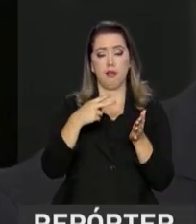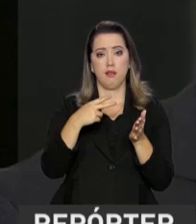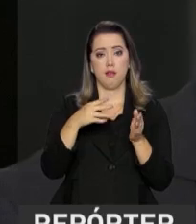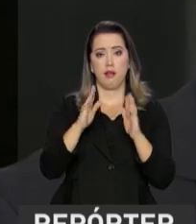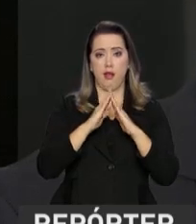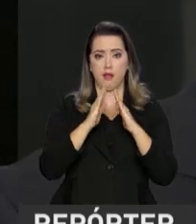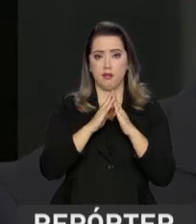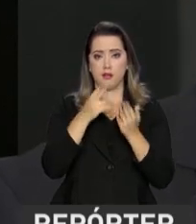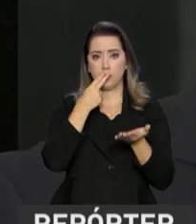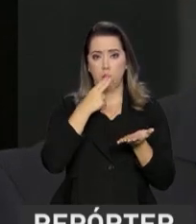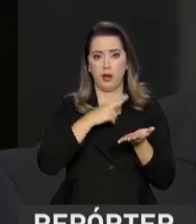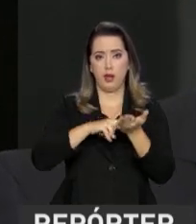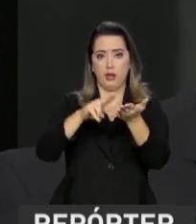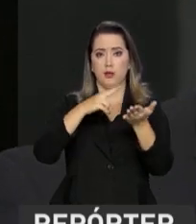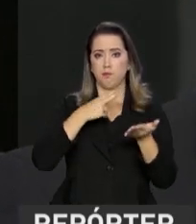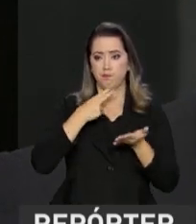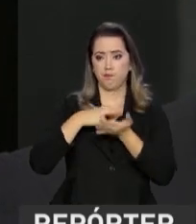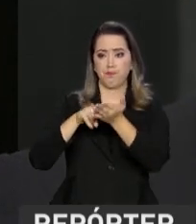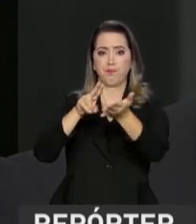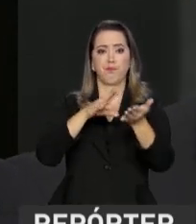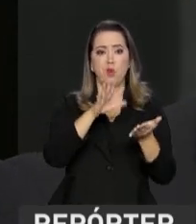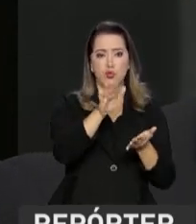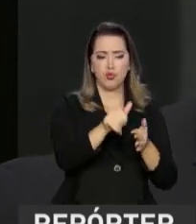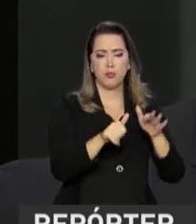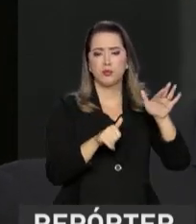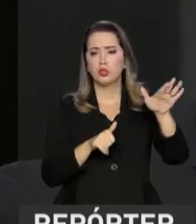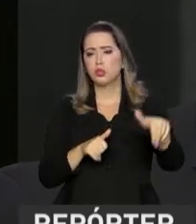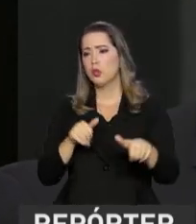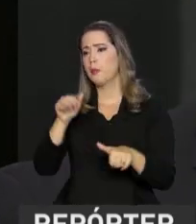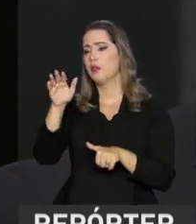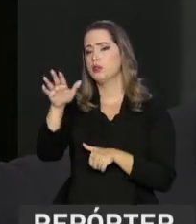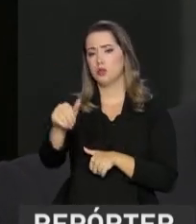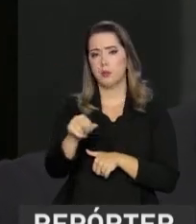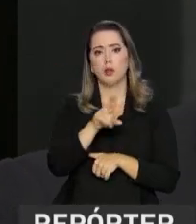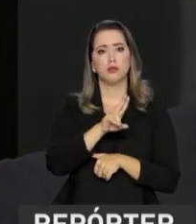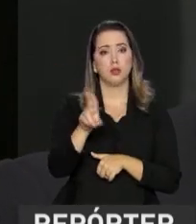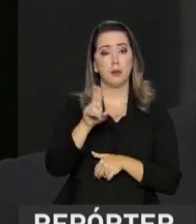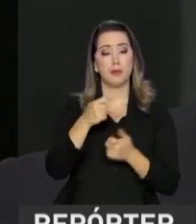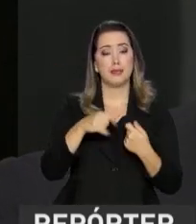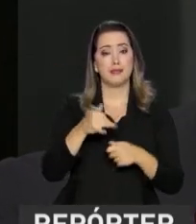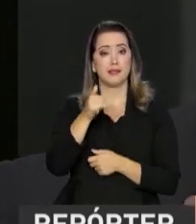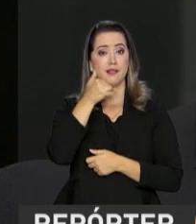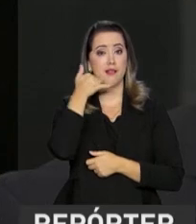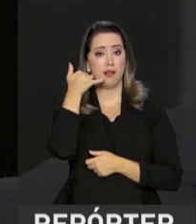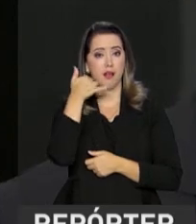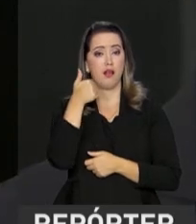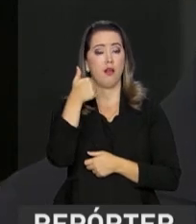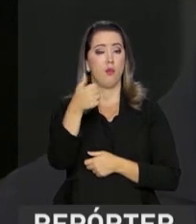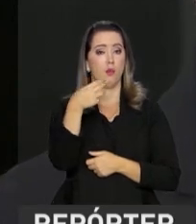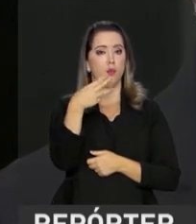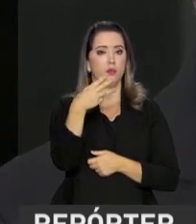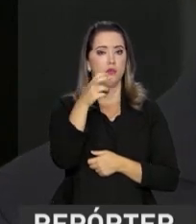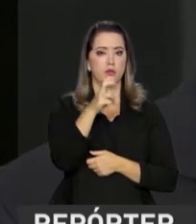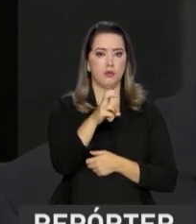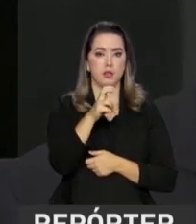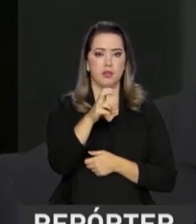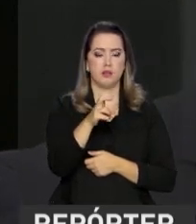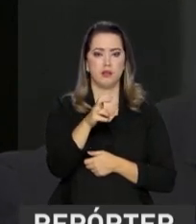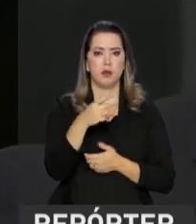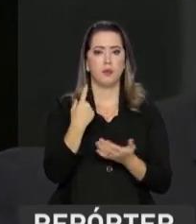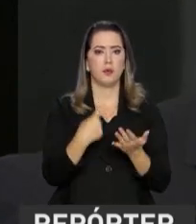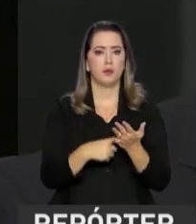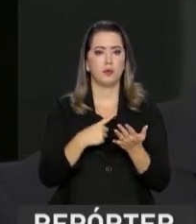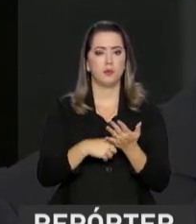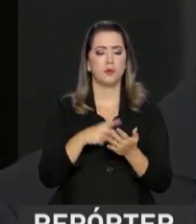registrada convocando a pessoa para que ela entre em contato com o telefone 135 para a marca